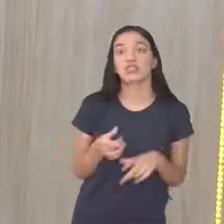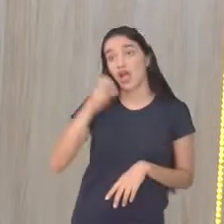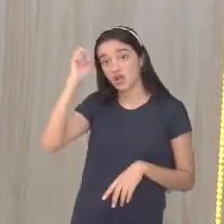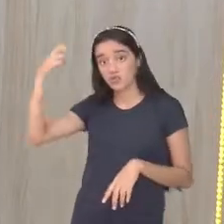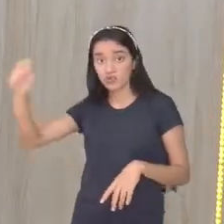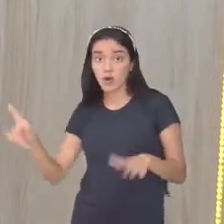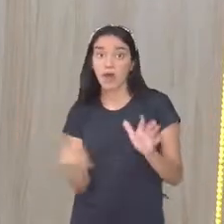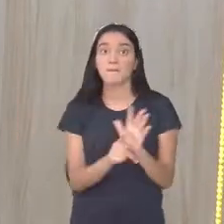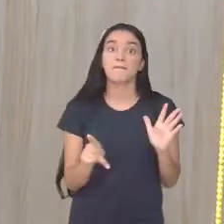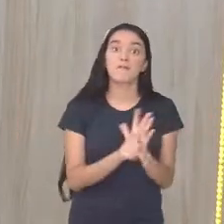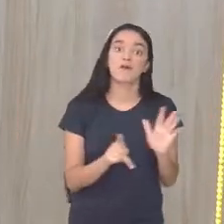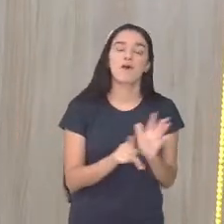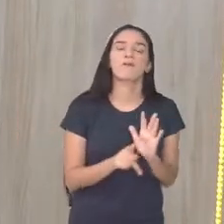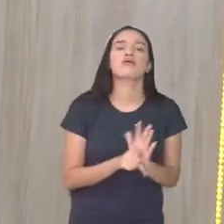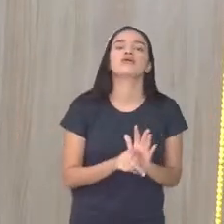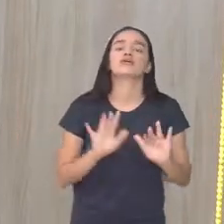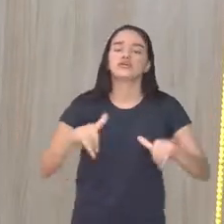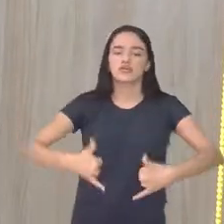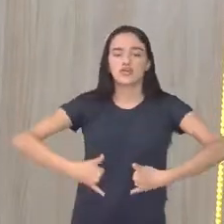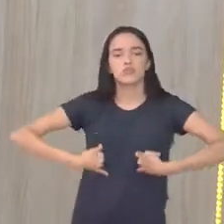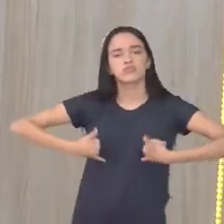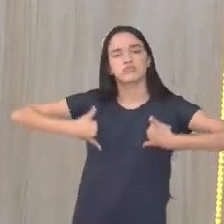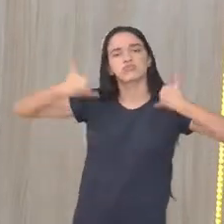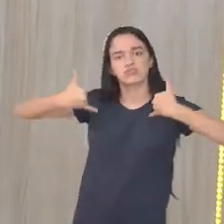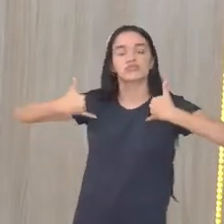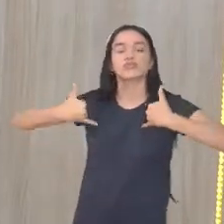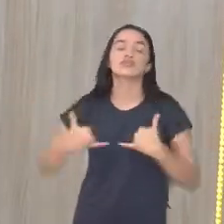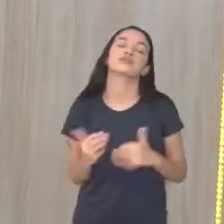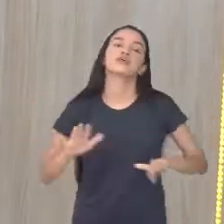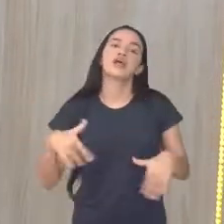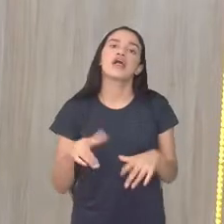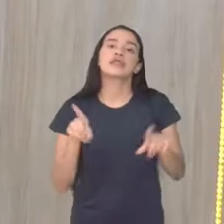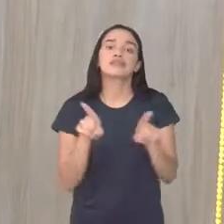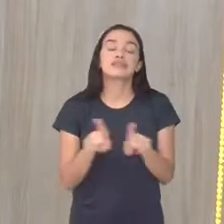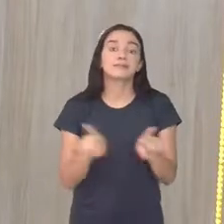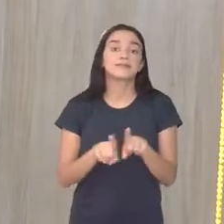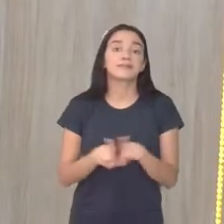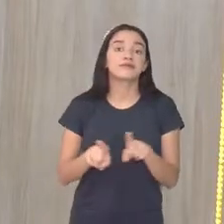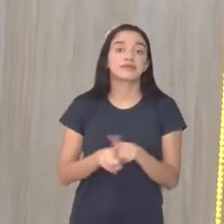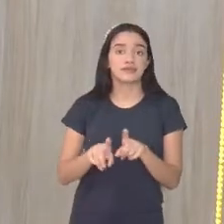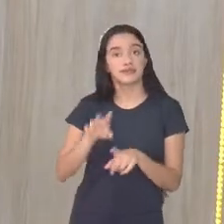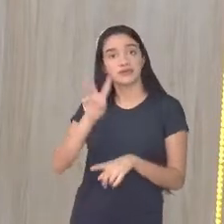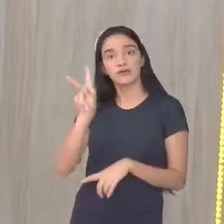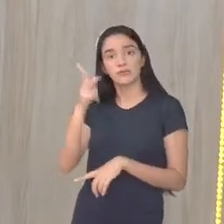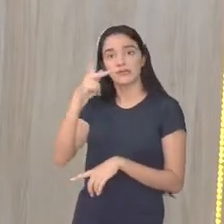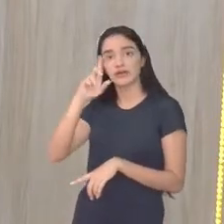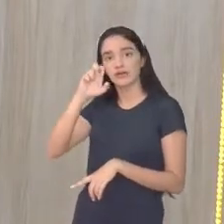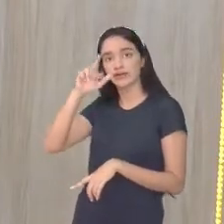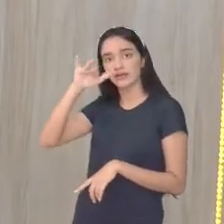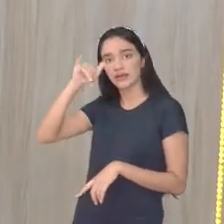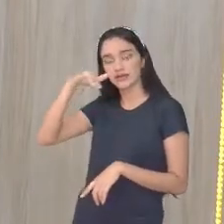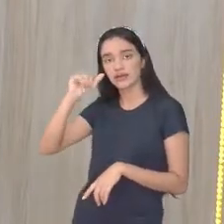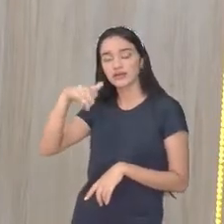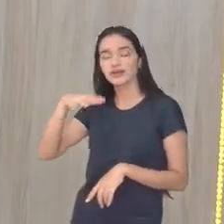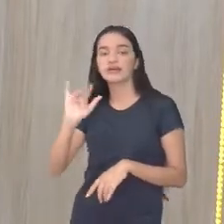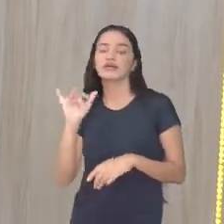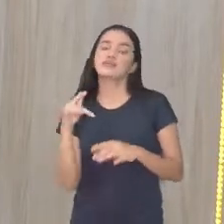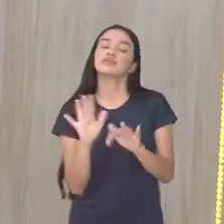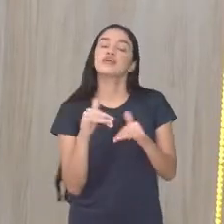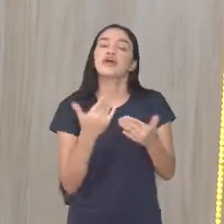né? Desde adolescente. Ele contou a história dele toda a partir de autorretratos. Inclusive, ele aparece nas obras que